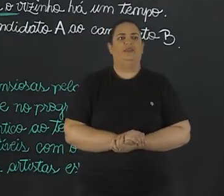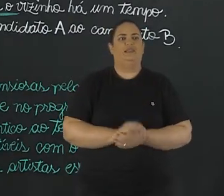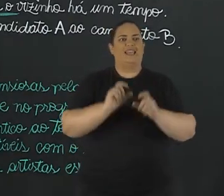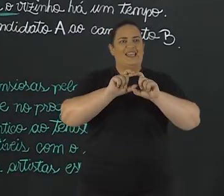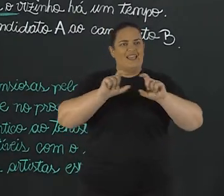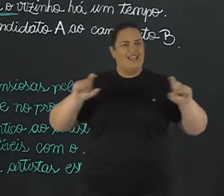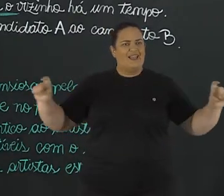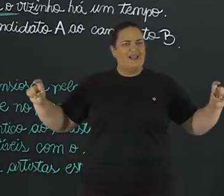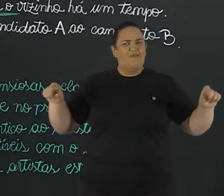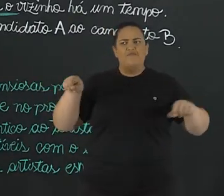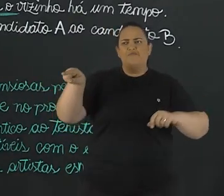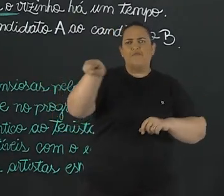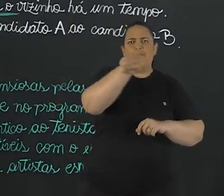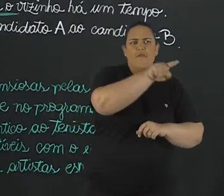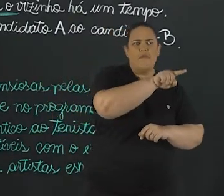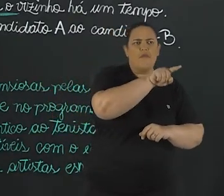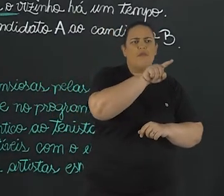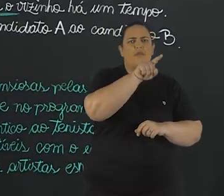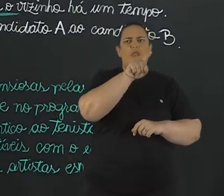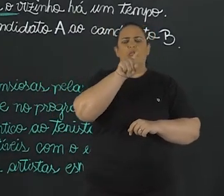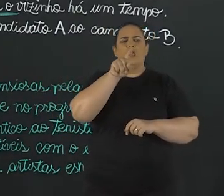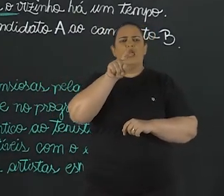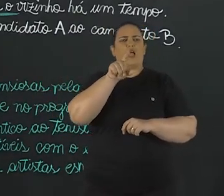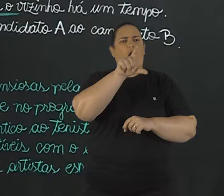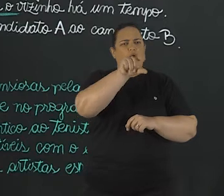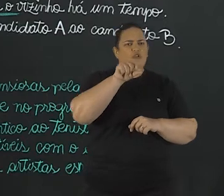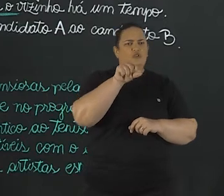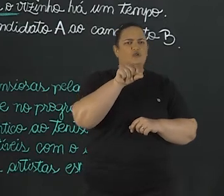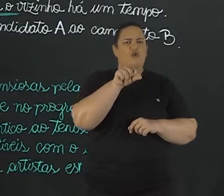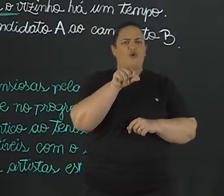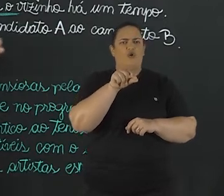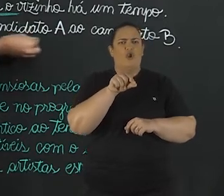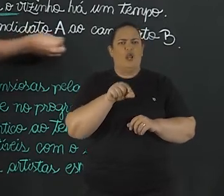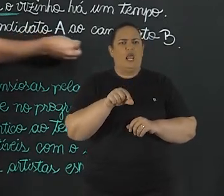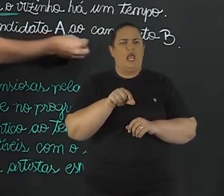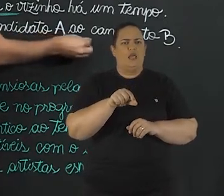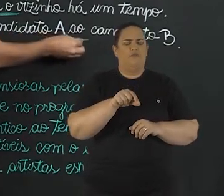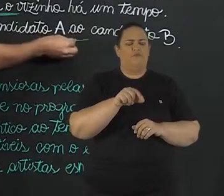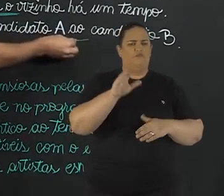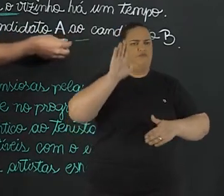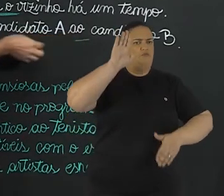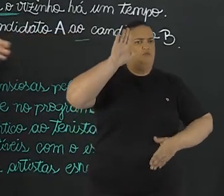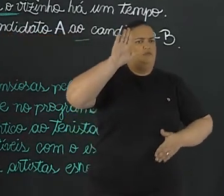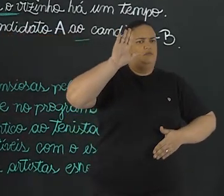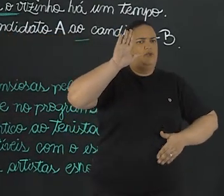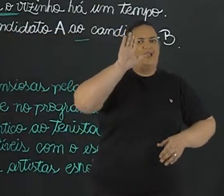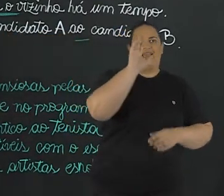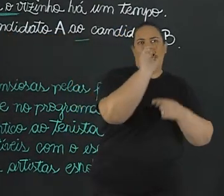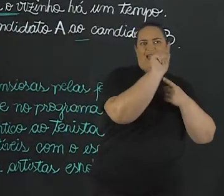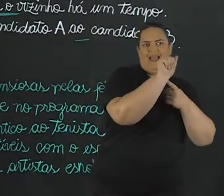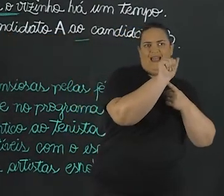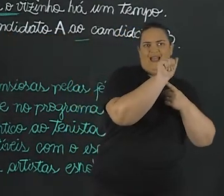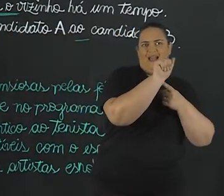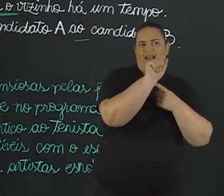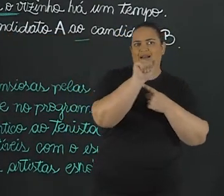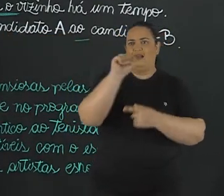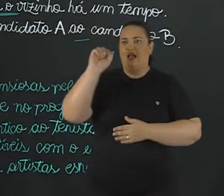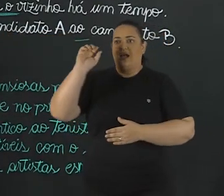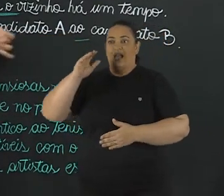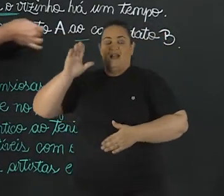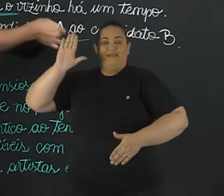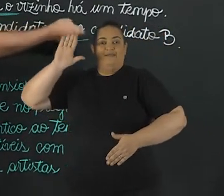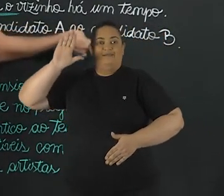eleitores preferiram o candidato A ao candidato B. Olha essa relação com o verbo preferir. Preferiram o candidato A, que